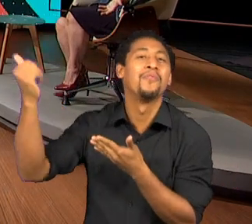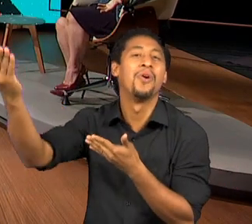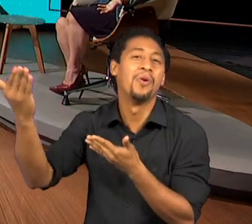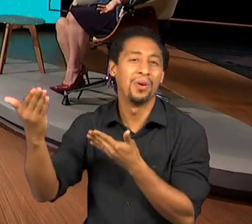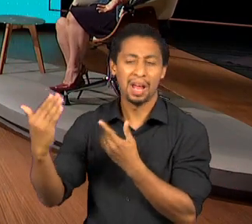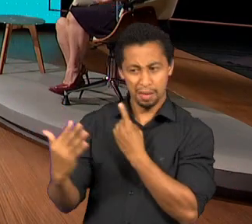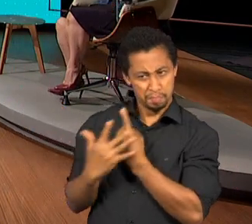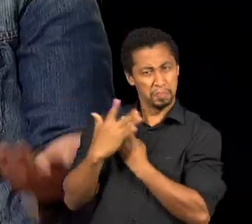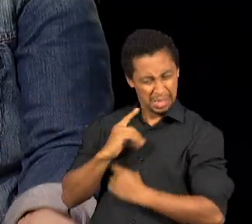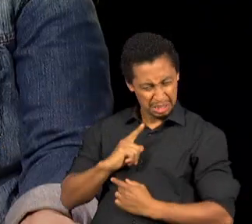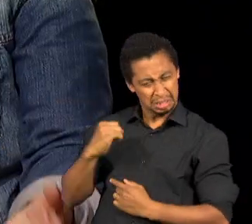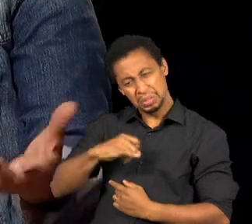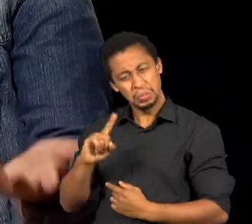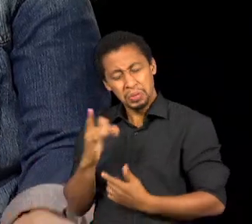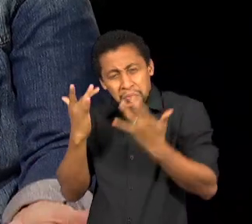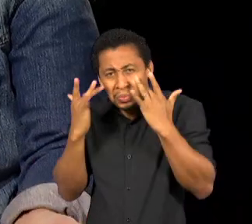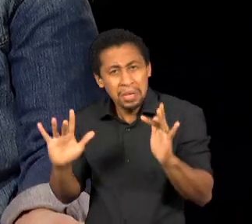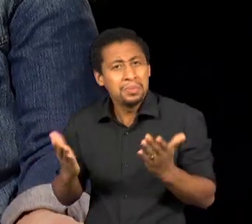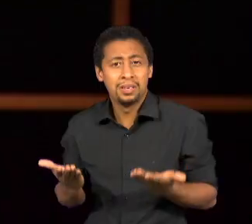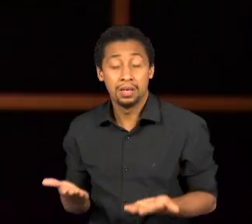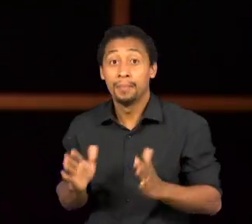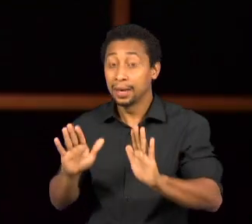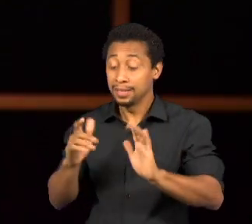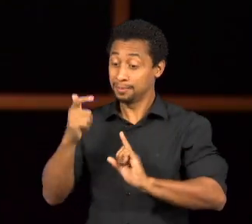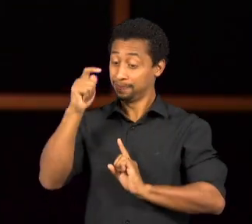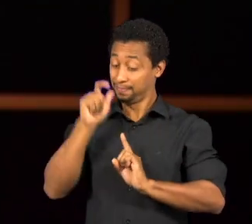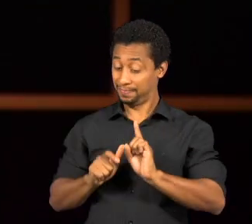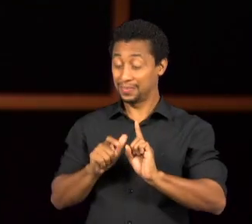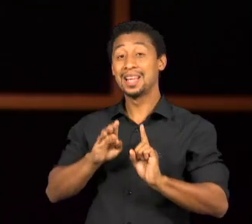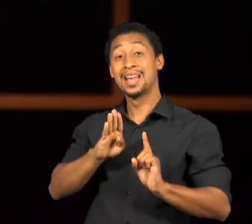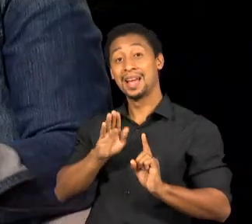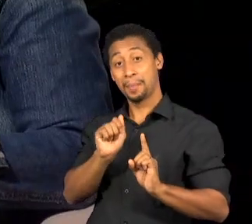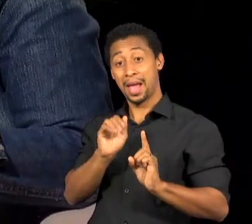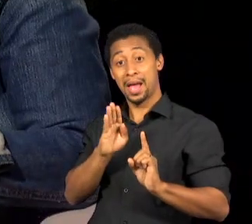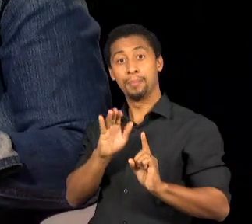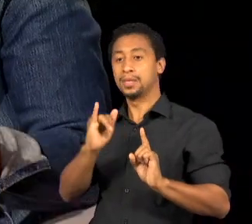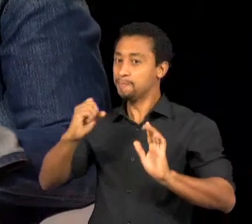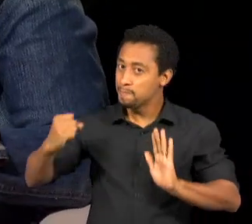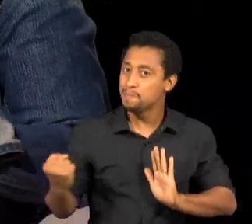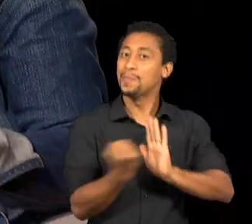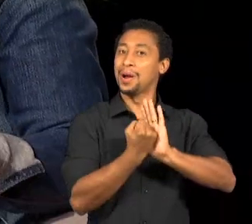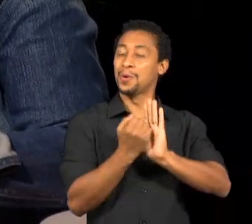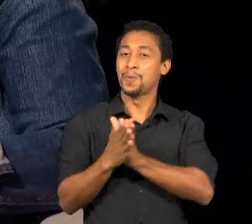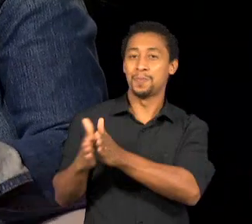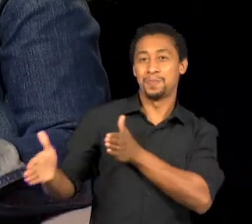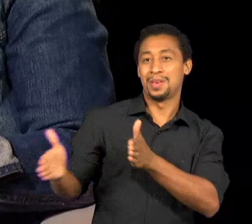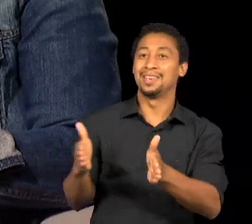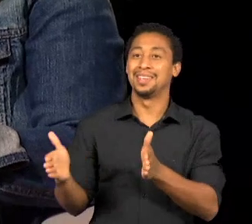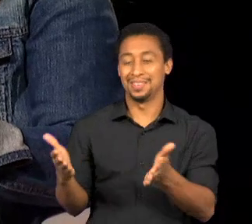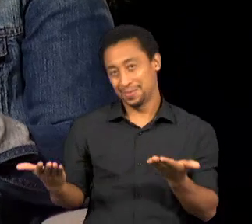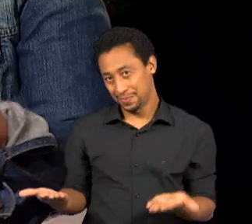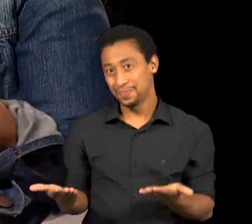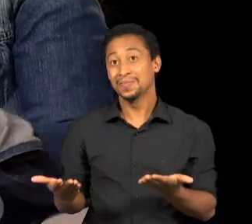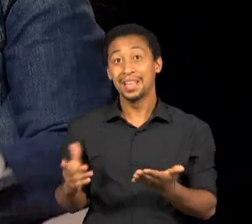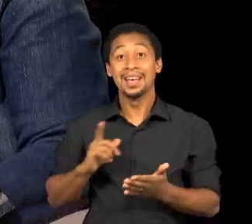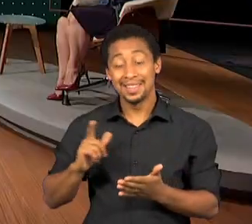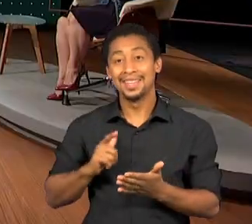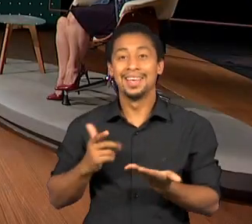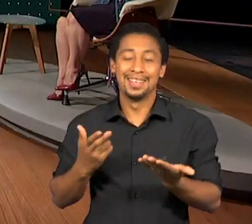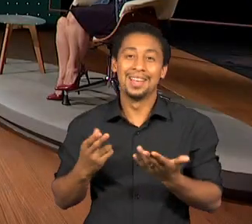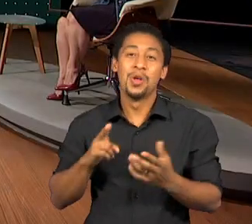a Babi. E a Babi marcou época. A Babi, assim, tem pessoas com o meu nome, com o nome de Maiara, com o nome de